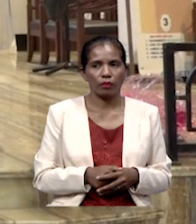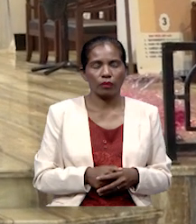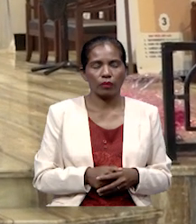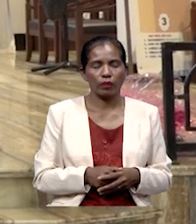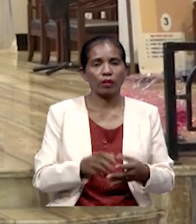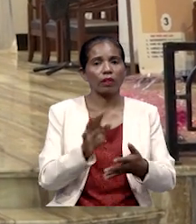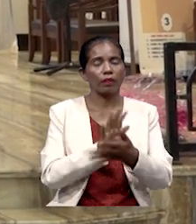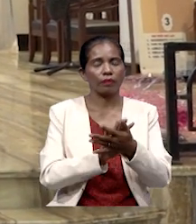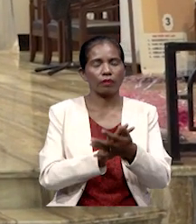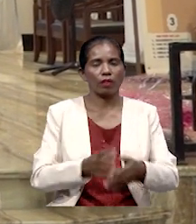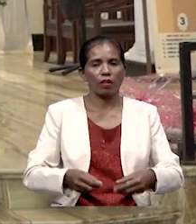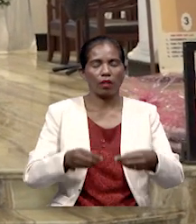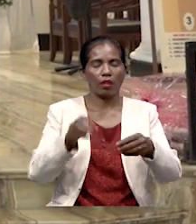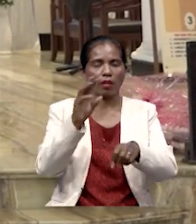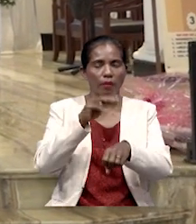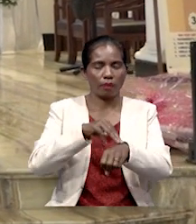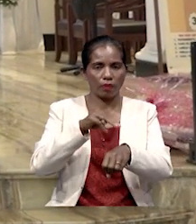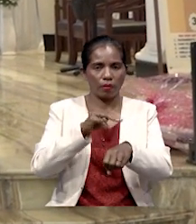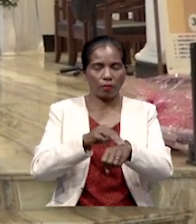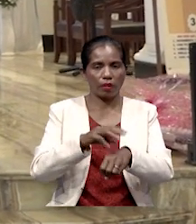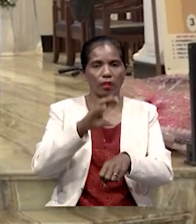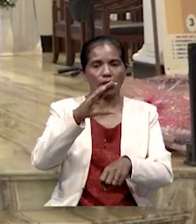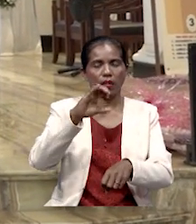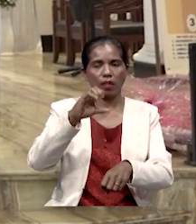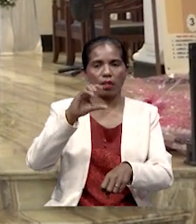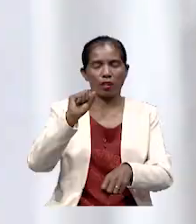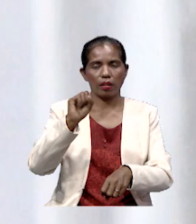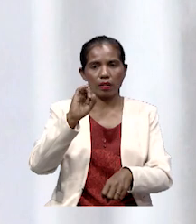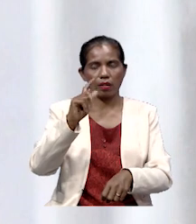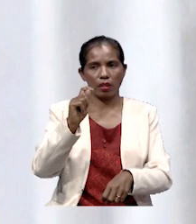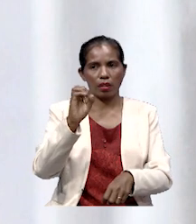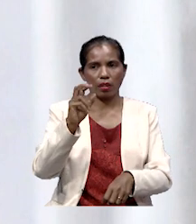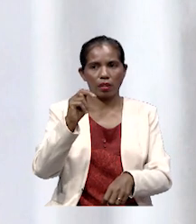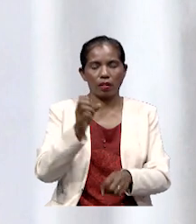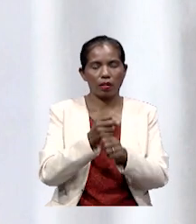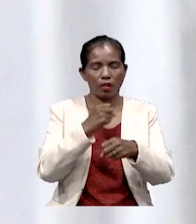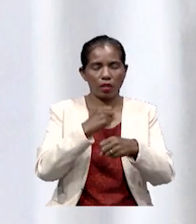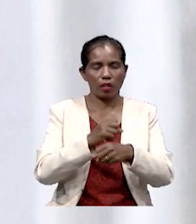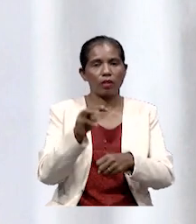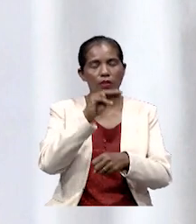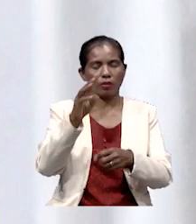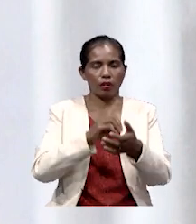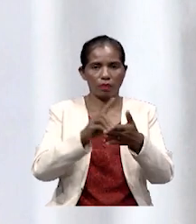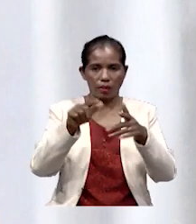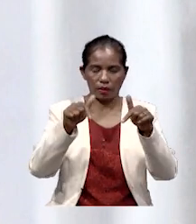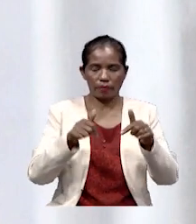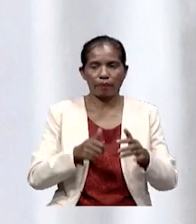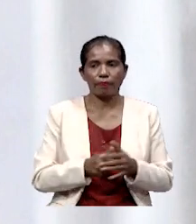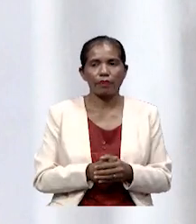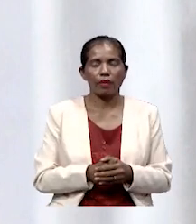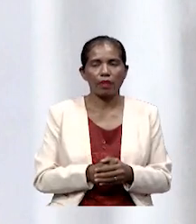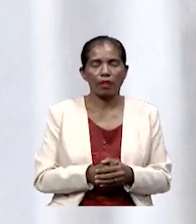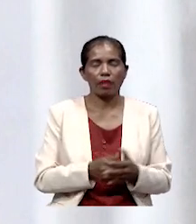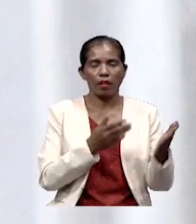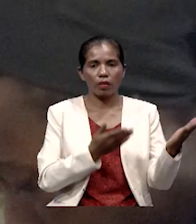Cerimônia fúnebre Saudoso Celestino Amaral rocou digo Lemoraine halau e a segunda semana ne. Antes atu